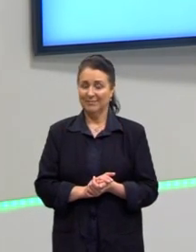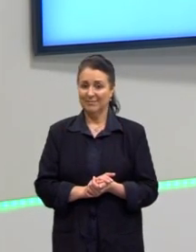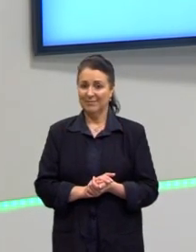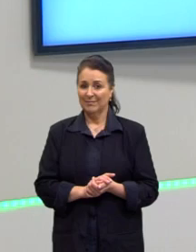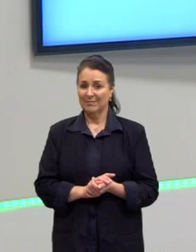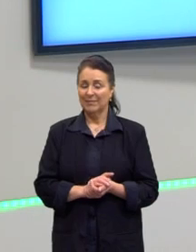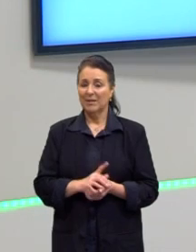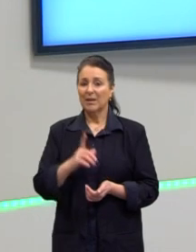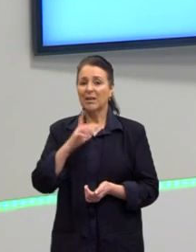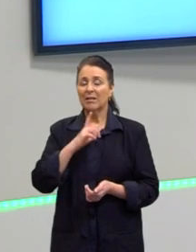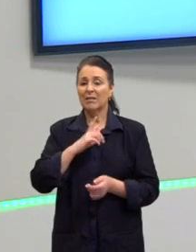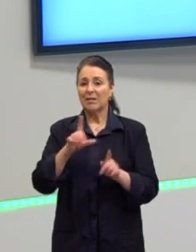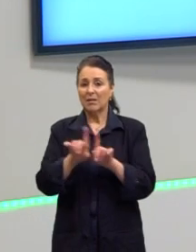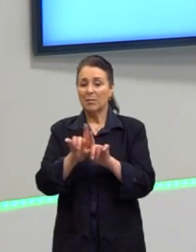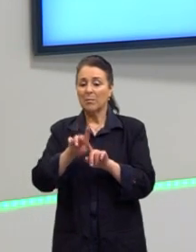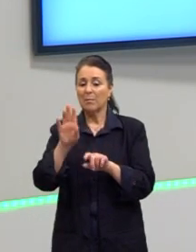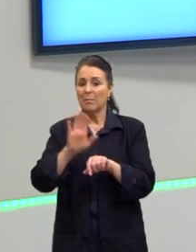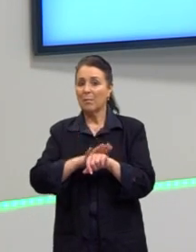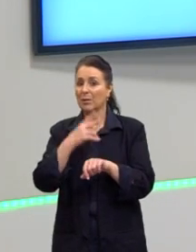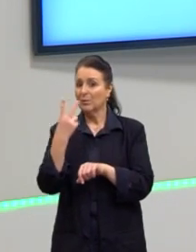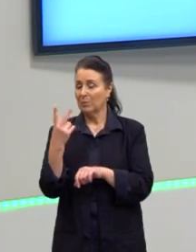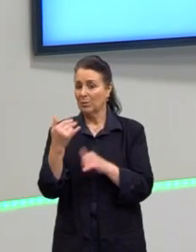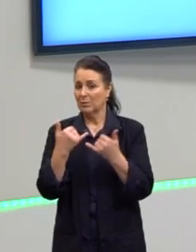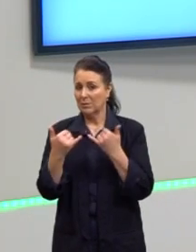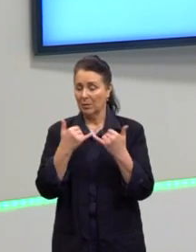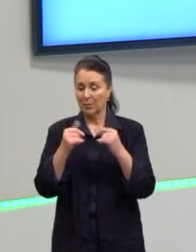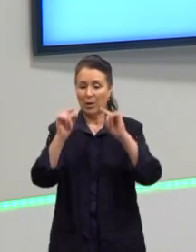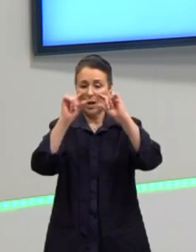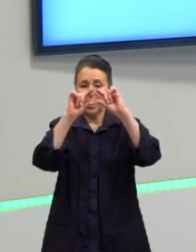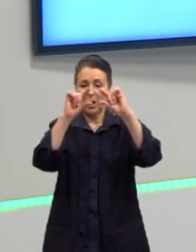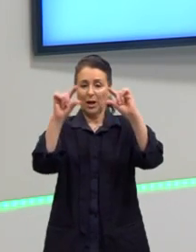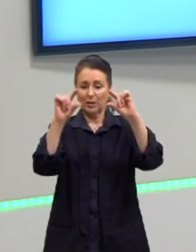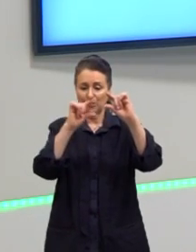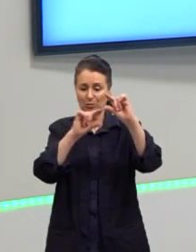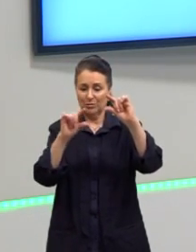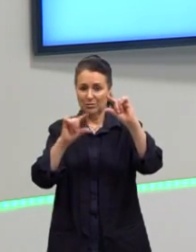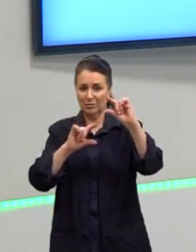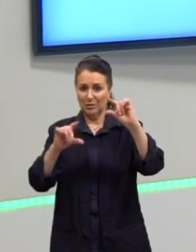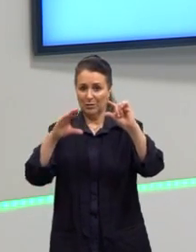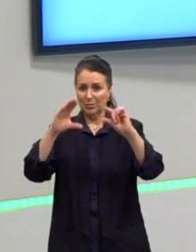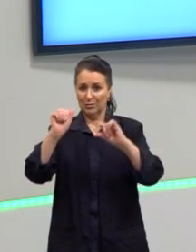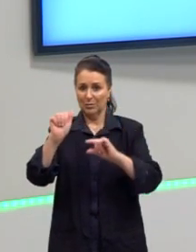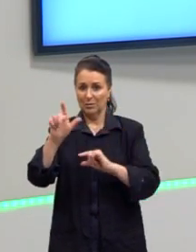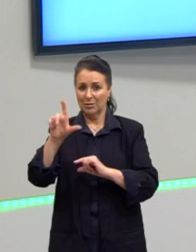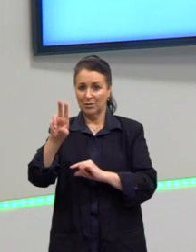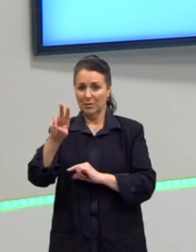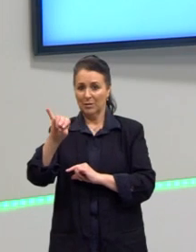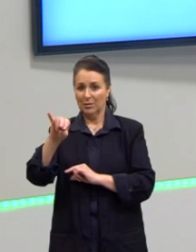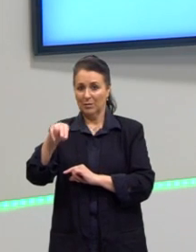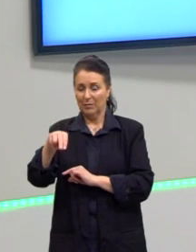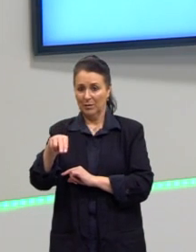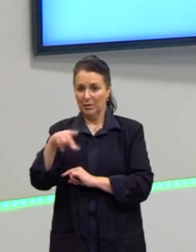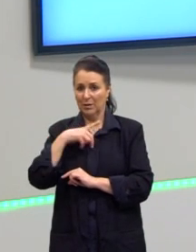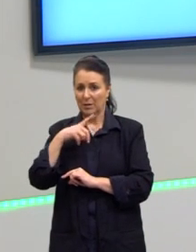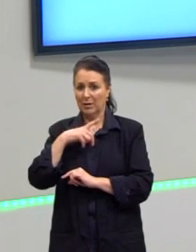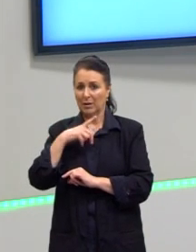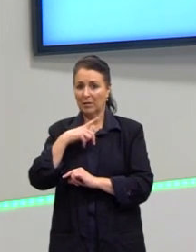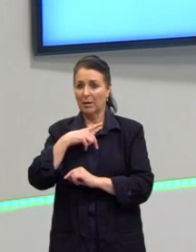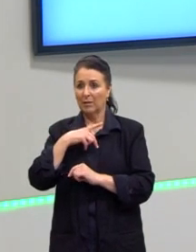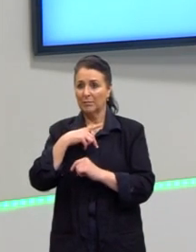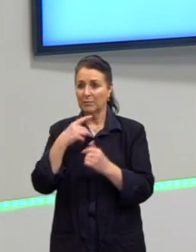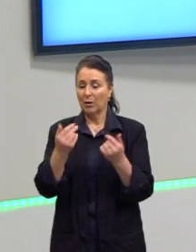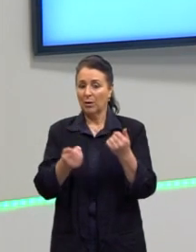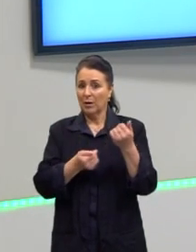ó aqui eu trouxe mais dois exemplos essa tirinha do Calvin ela tem nfrazol verbs só que